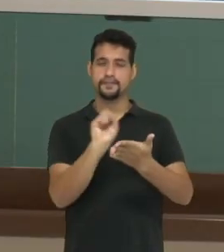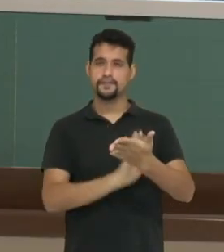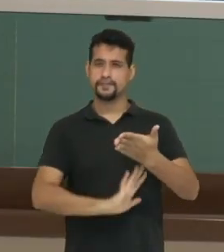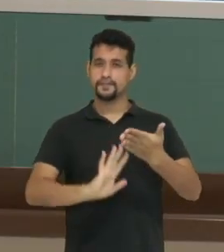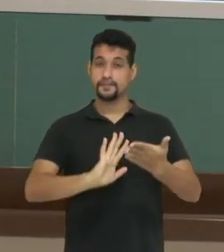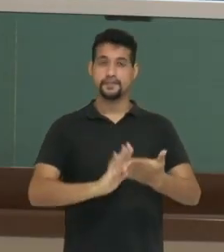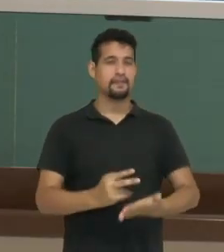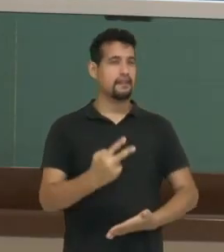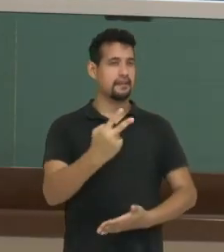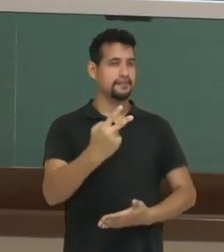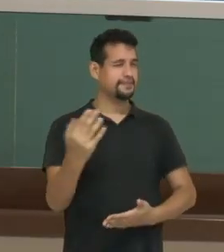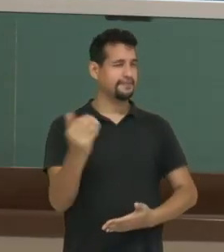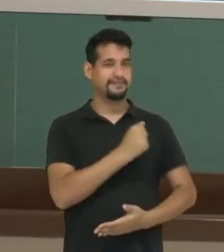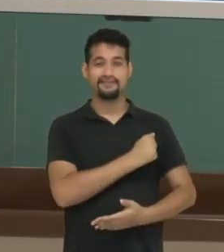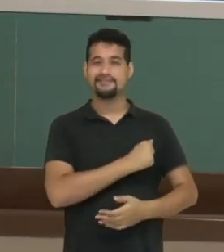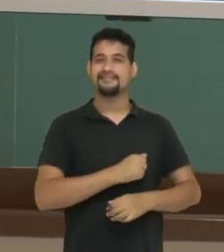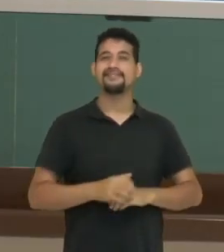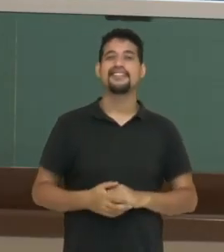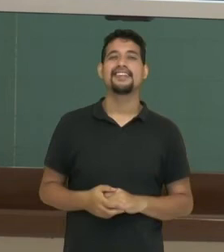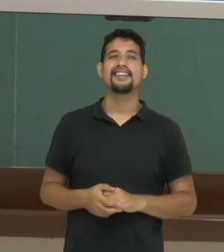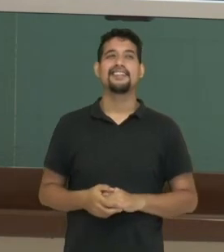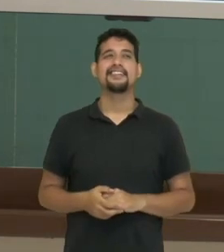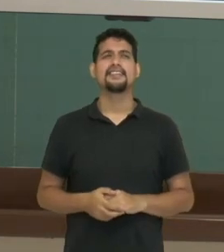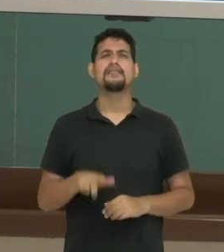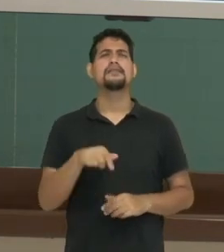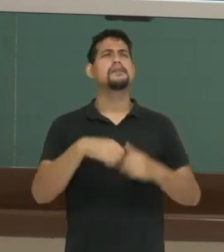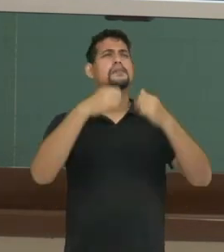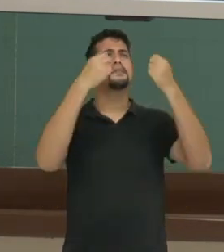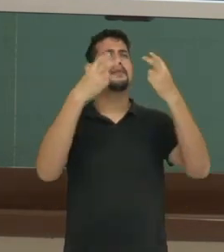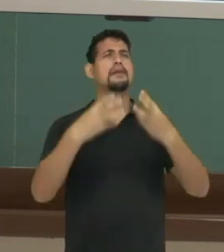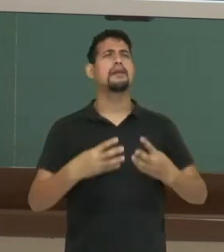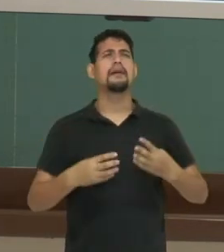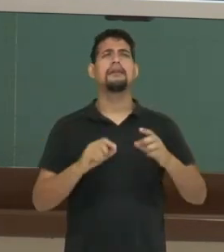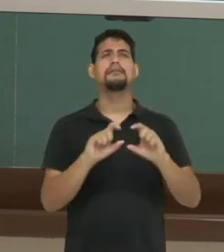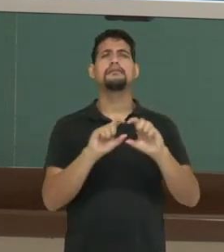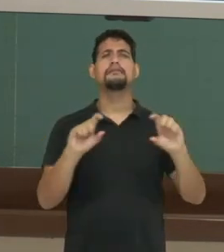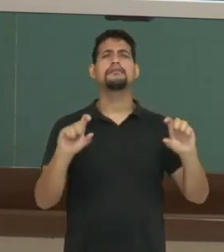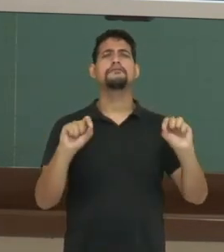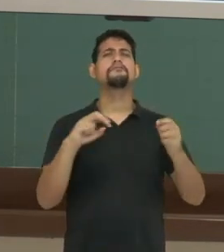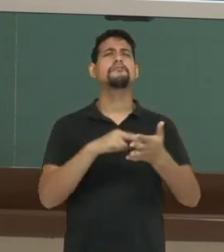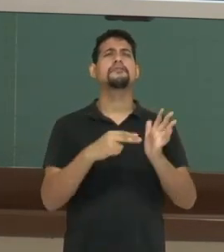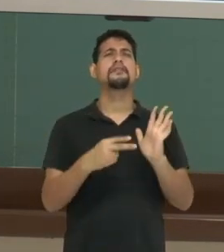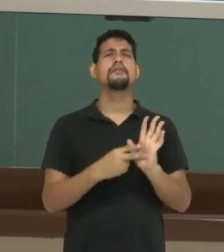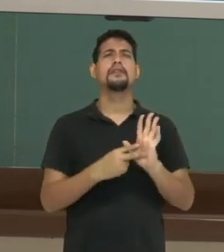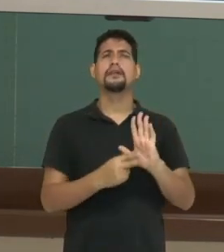Vamos então para a nossa atividade número 2. Defina em seu caderno